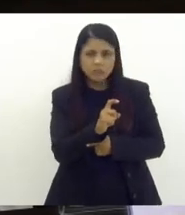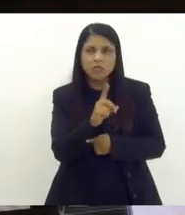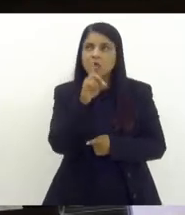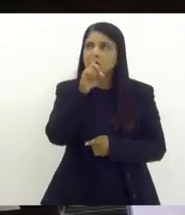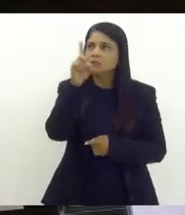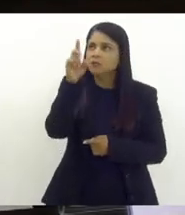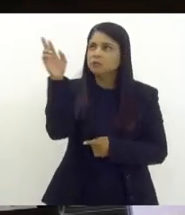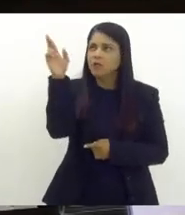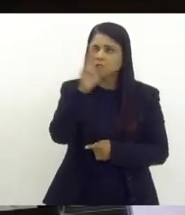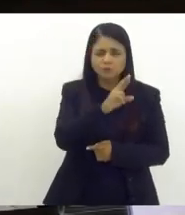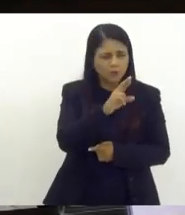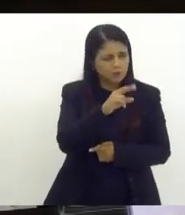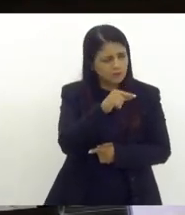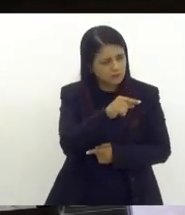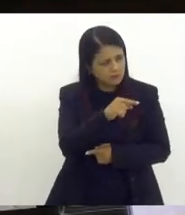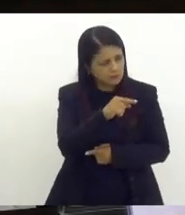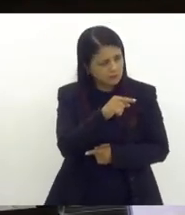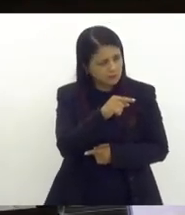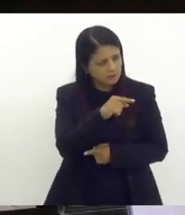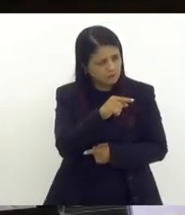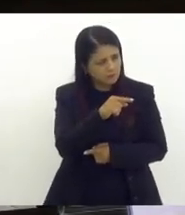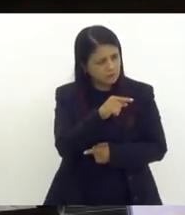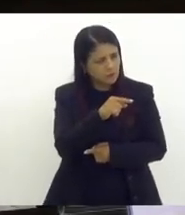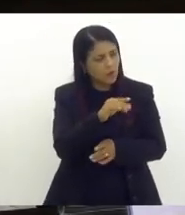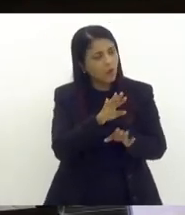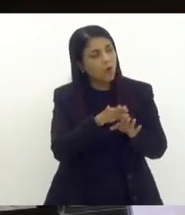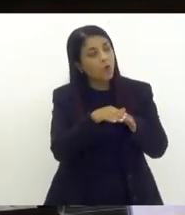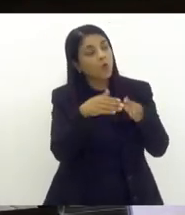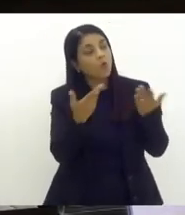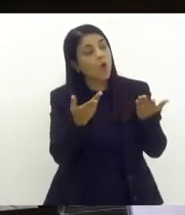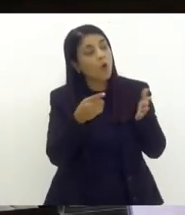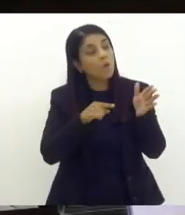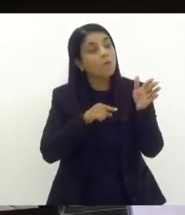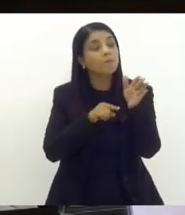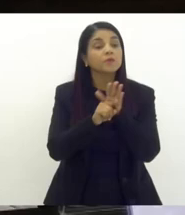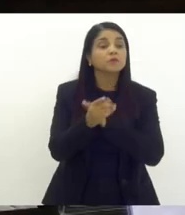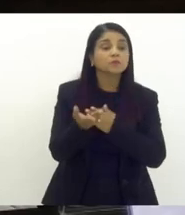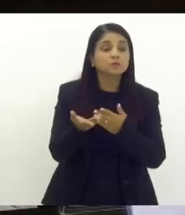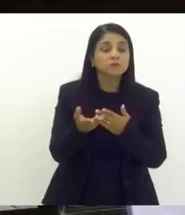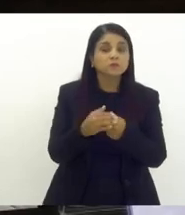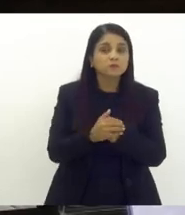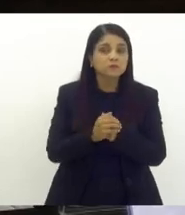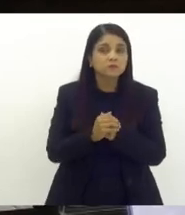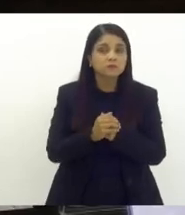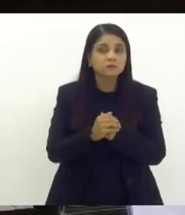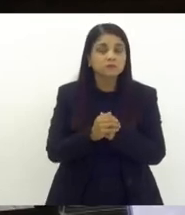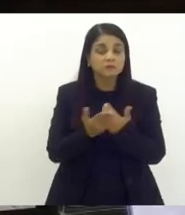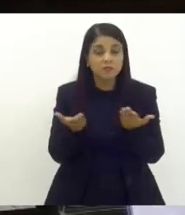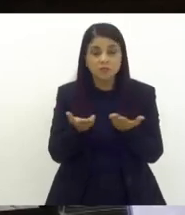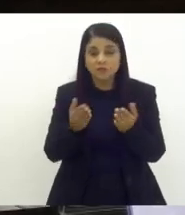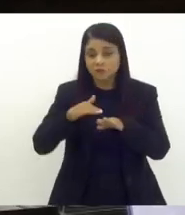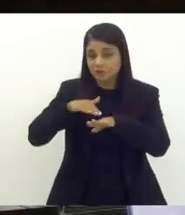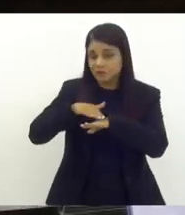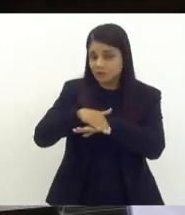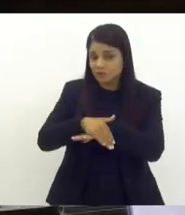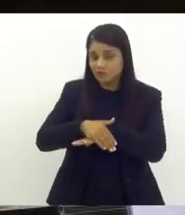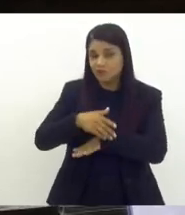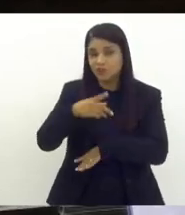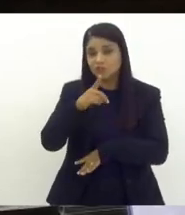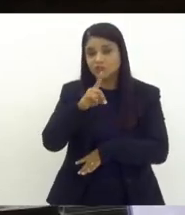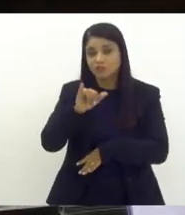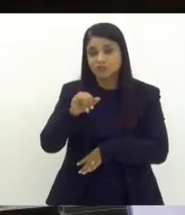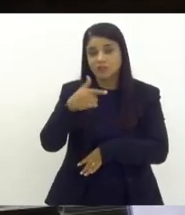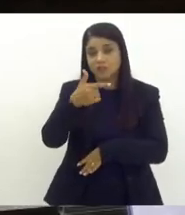outra que dizia Qual é a pergunta e nesta noite dia 31 de agosto